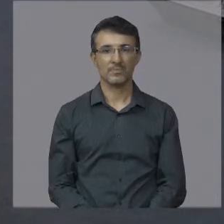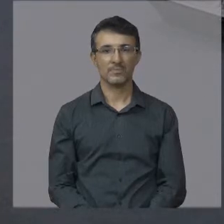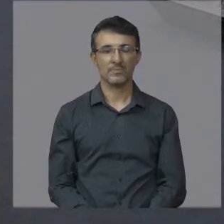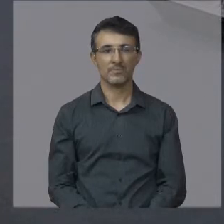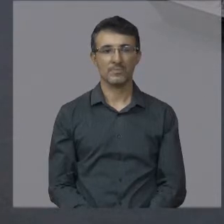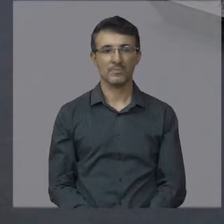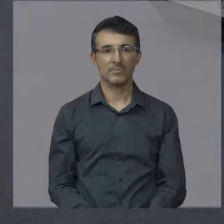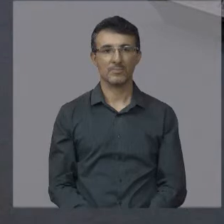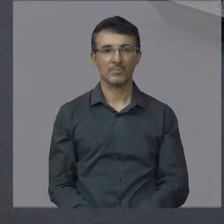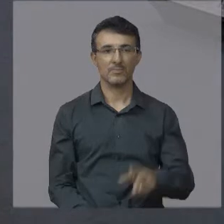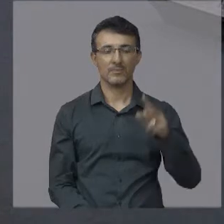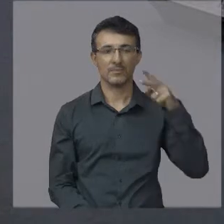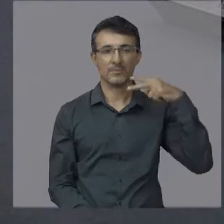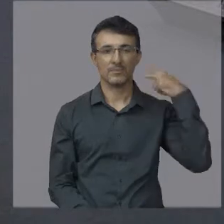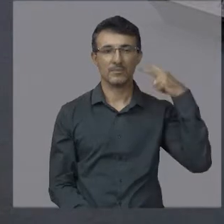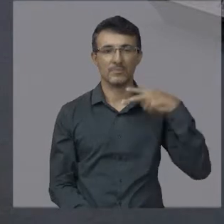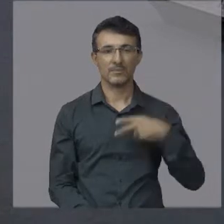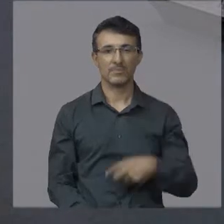Rafael Pascucci.